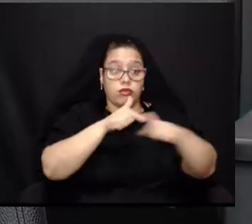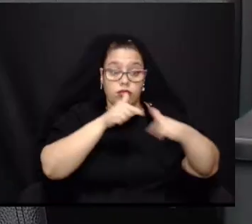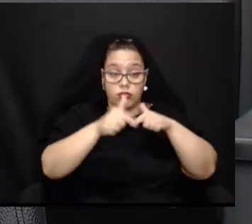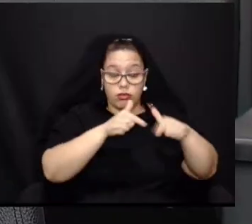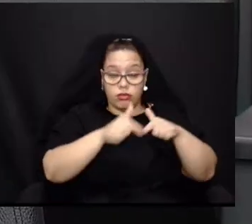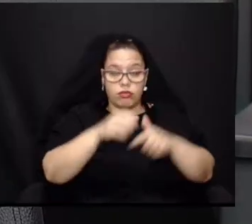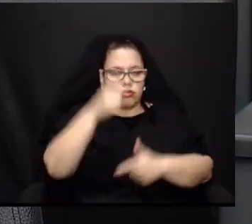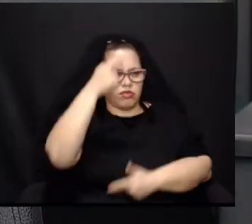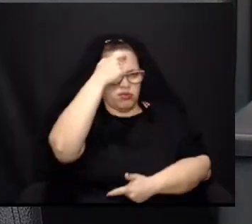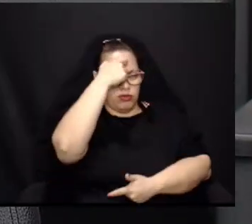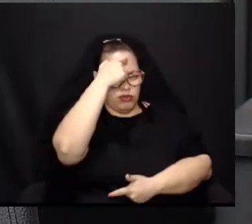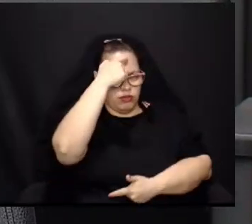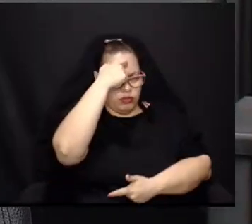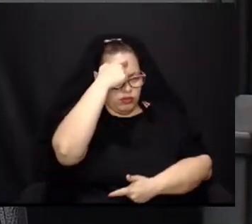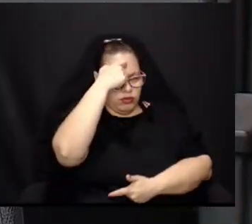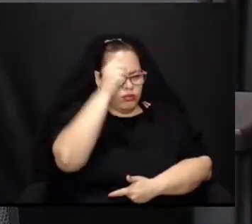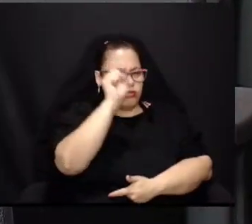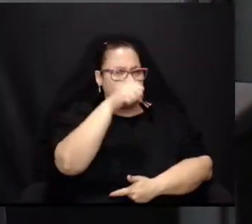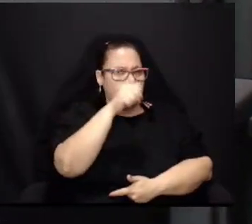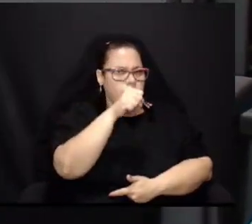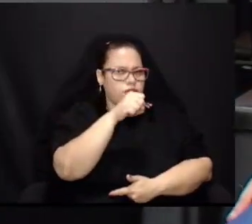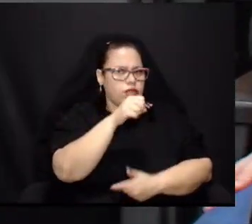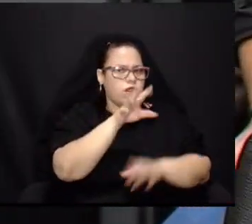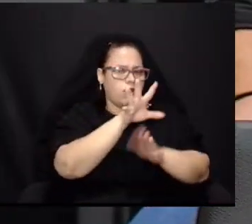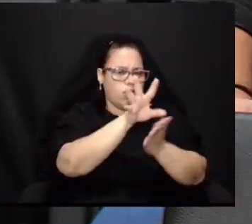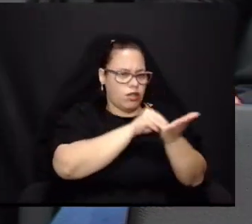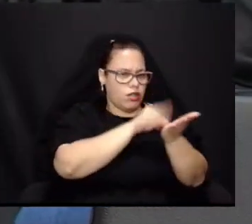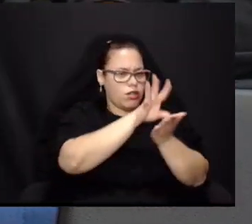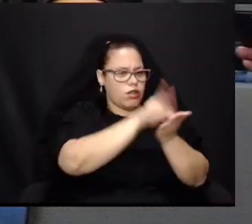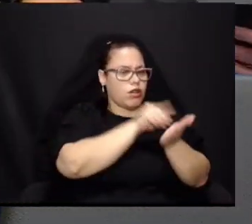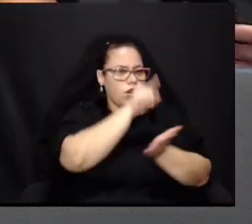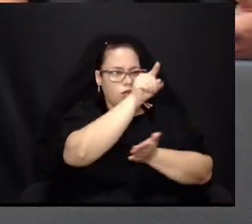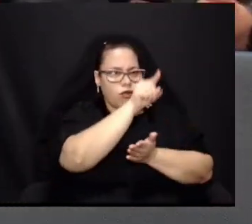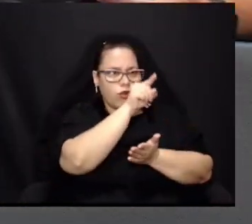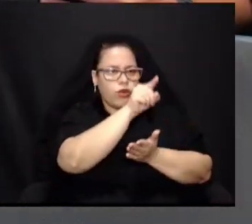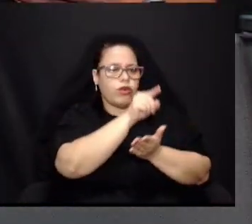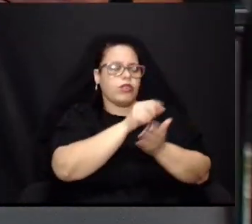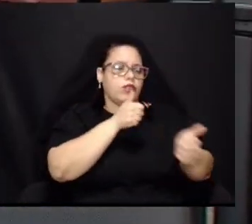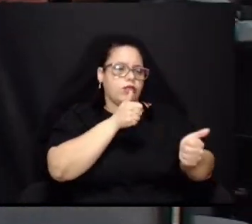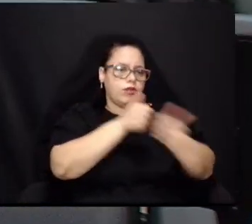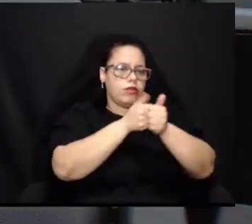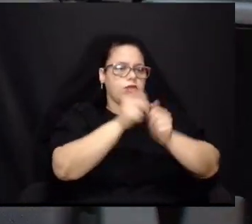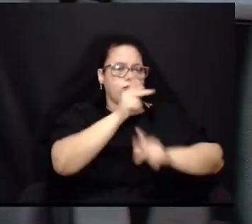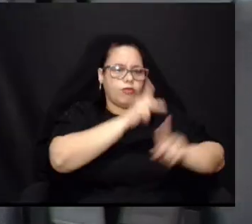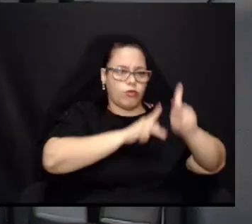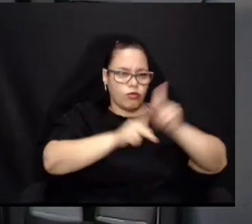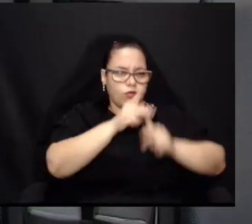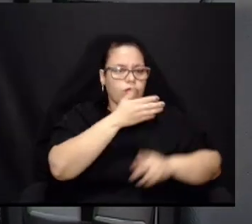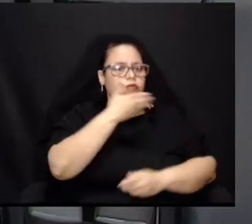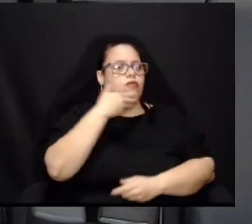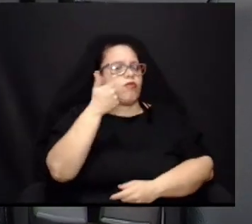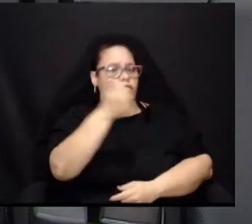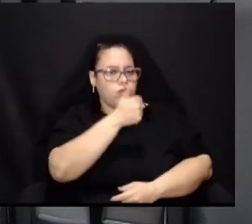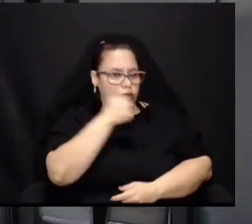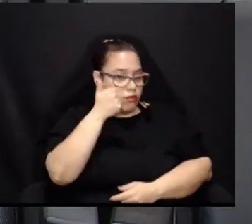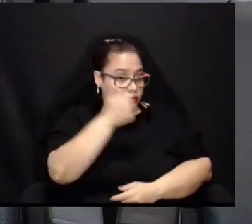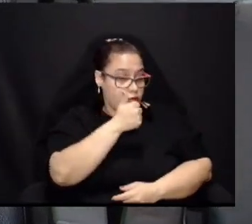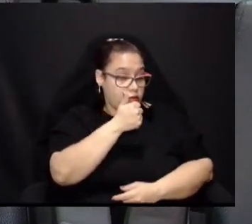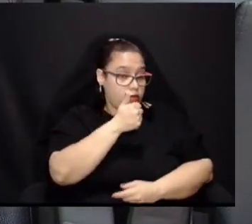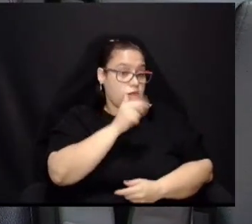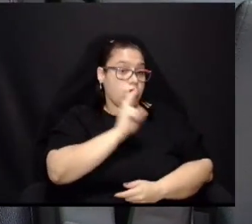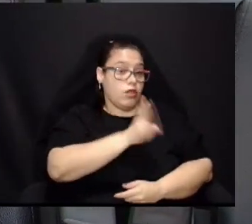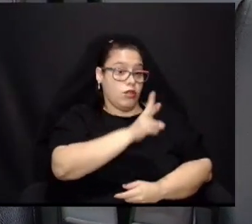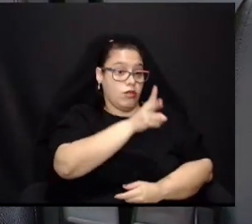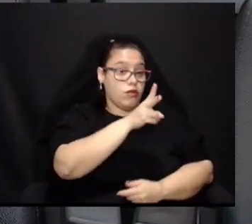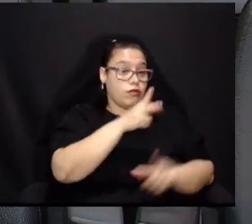vão... vai ser o reflexo da Câmara lá fora, né? E aí a gente aproxima a população, melhorando a imagem do Legislativo sempre, né? Eu acho que é o nosso papel